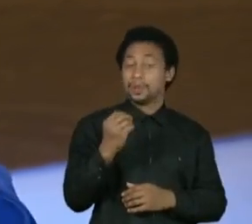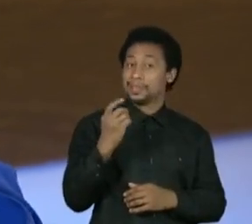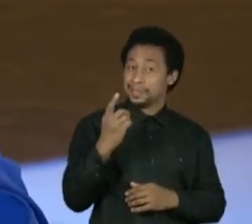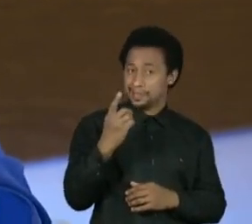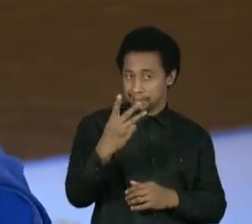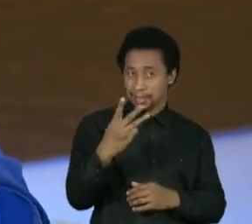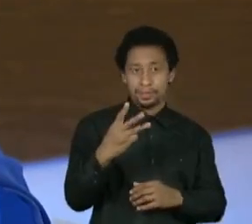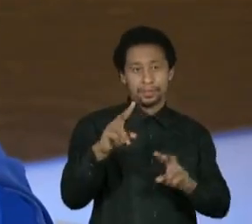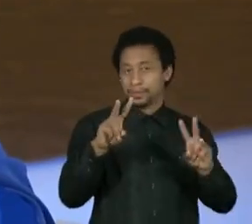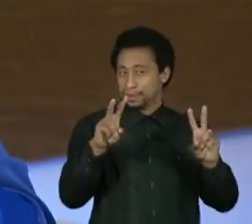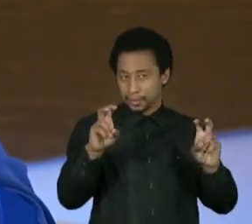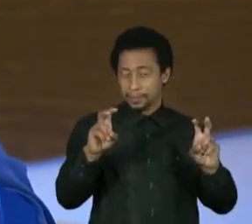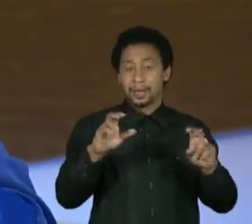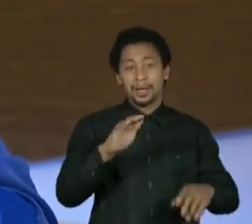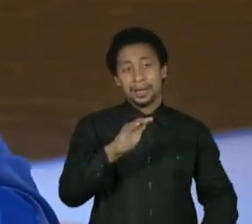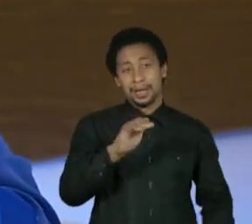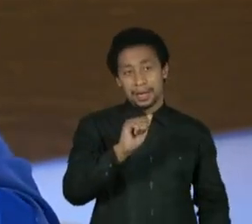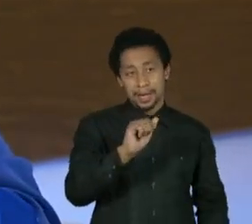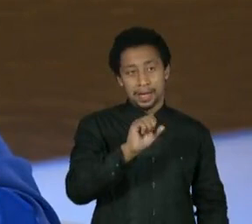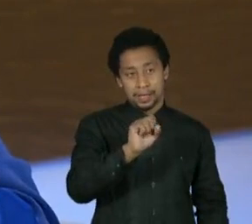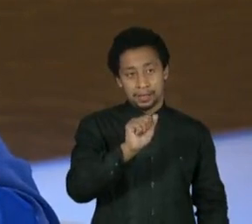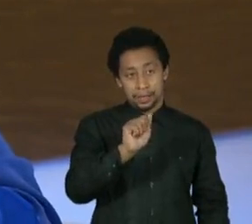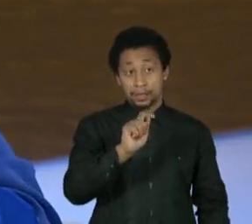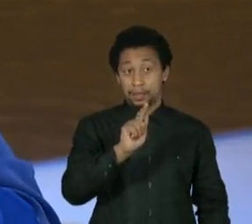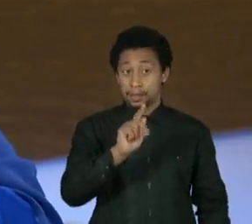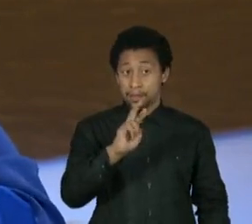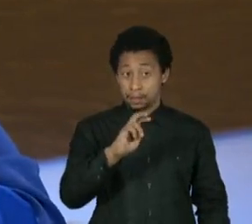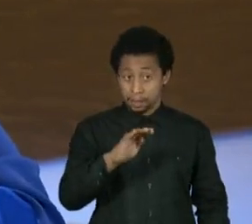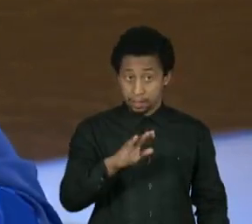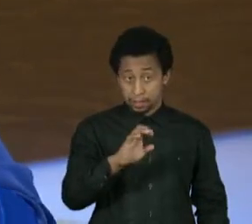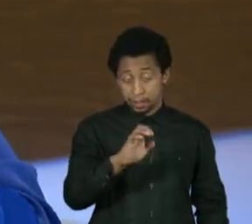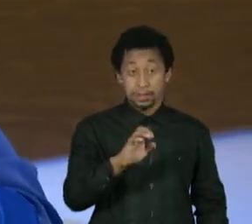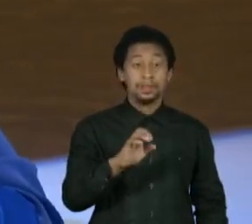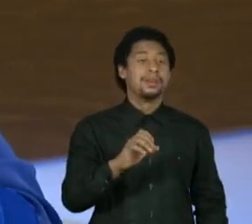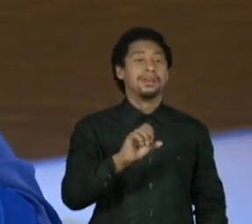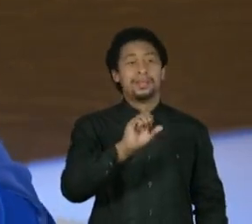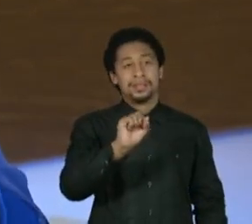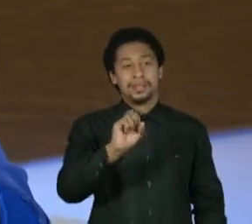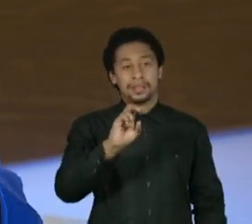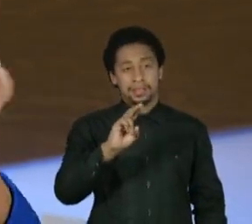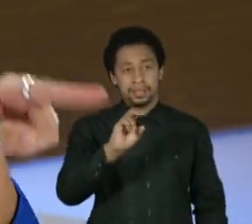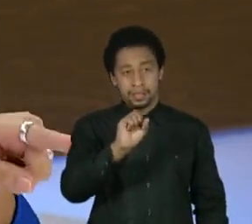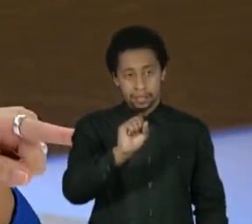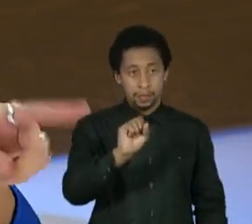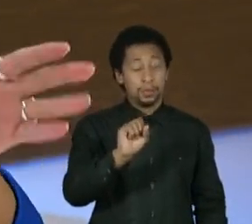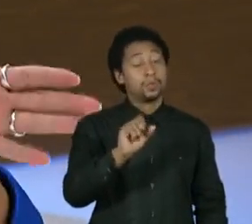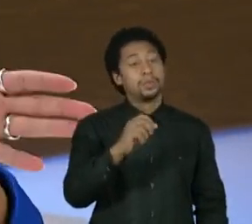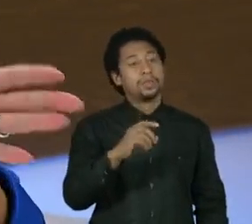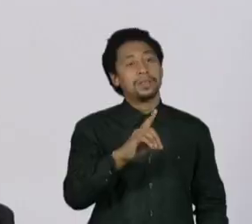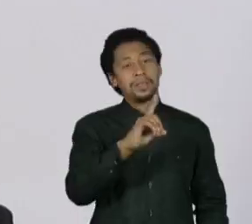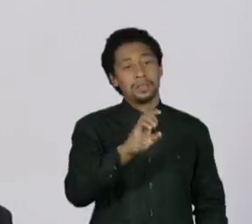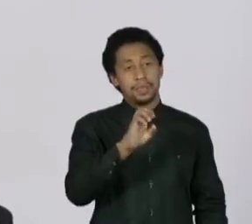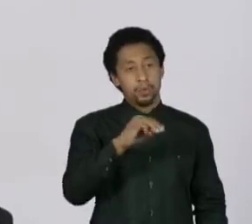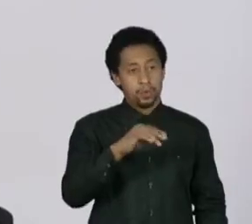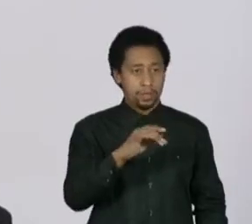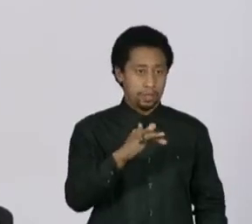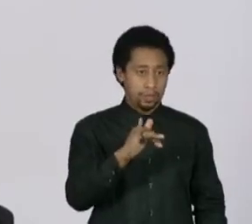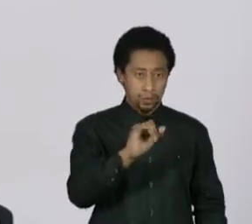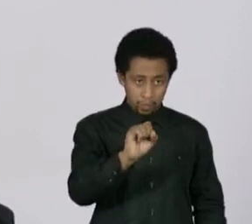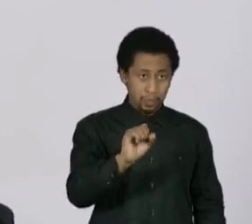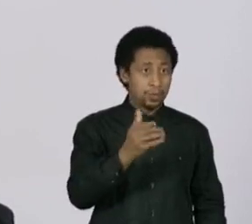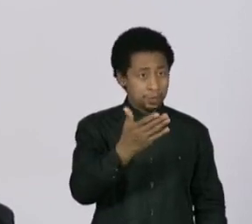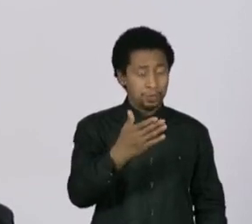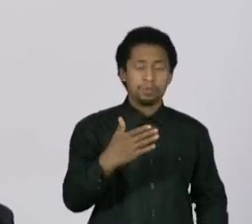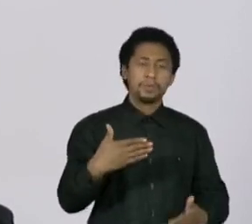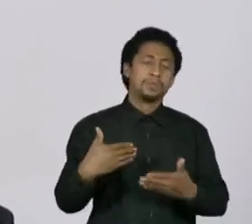disse que não conseguia ler algumas passagens que estavam retratadas ali da sua vida anos depois da introdução de a travessia que veio sete